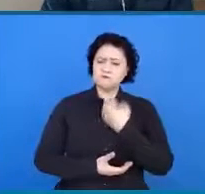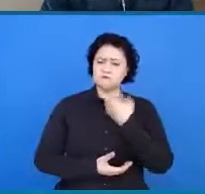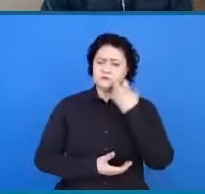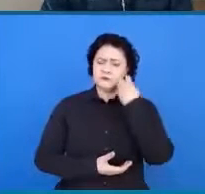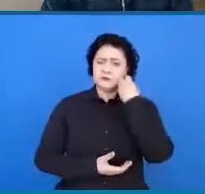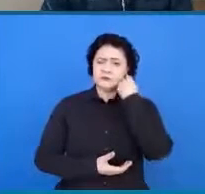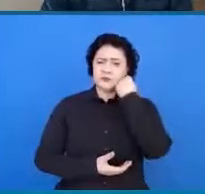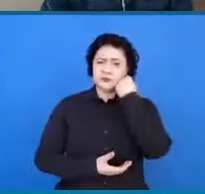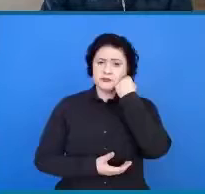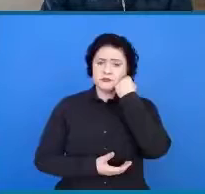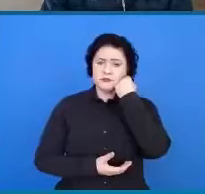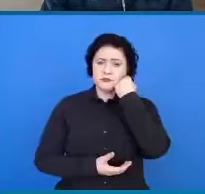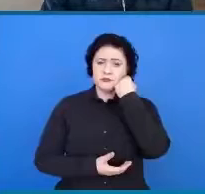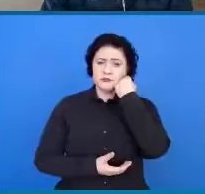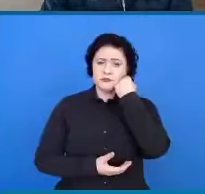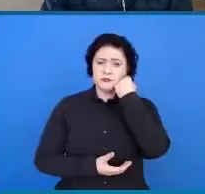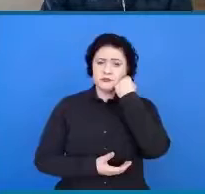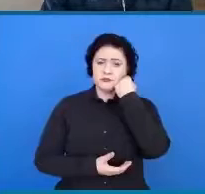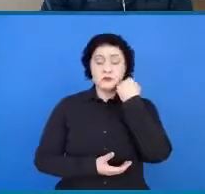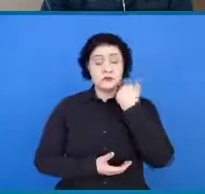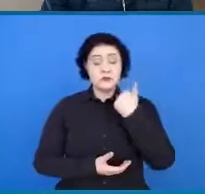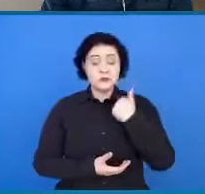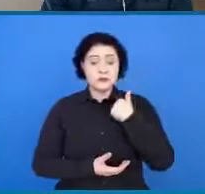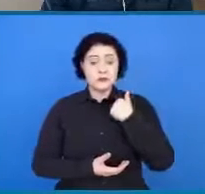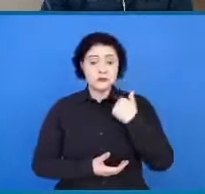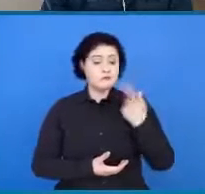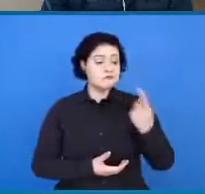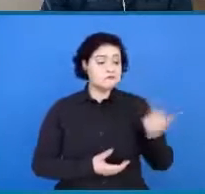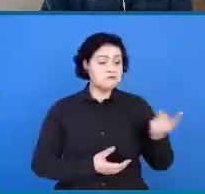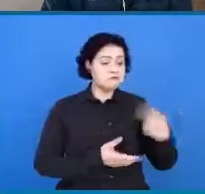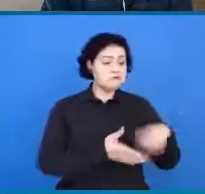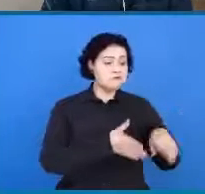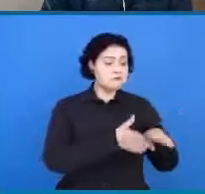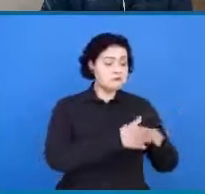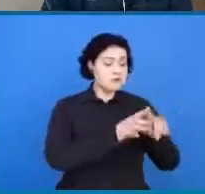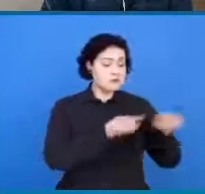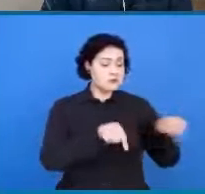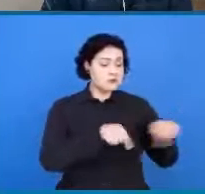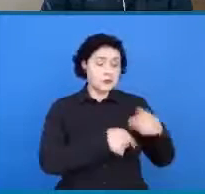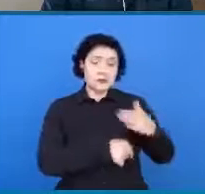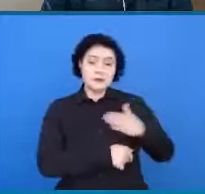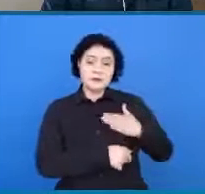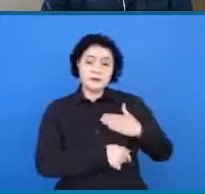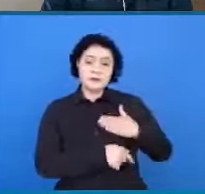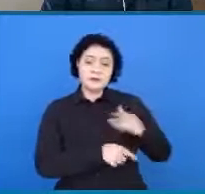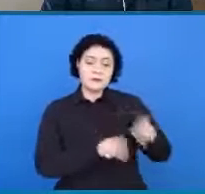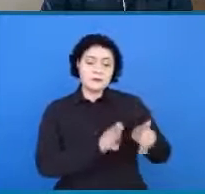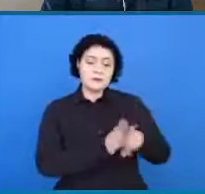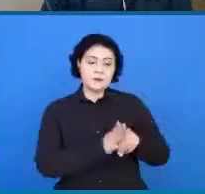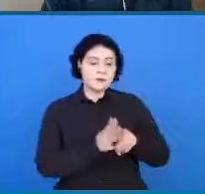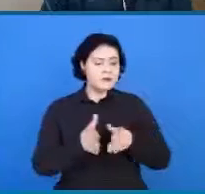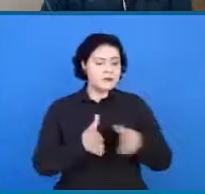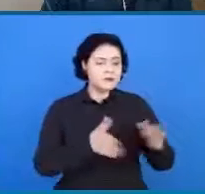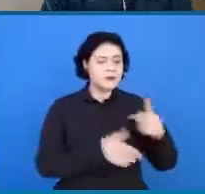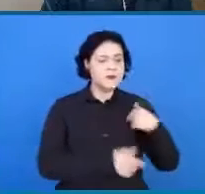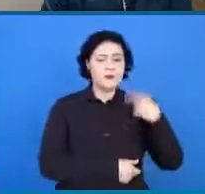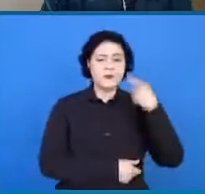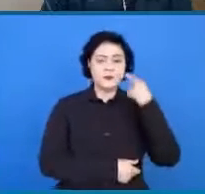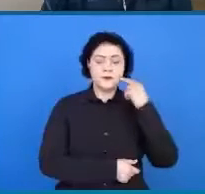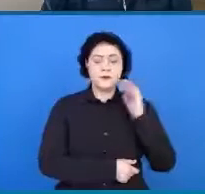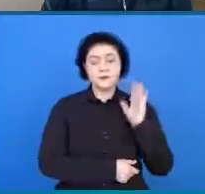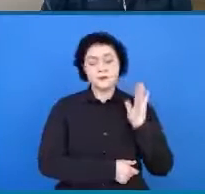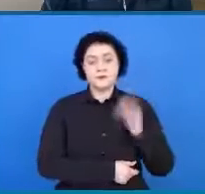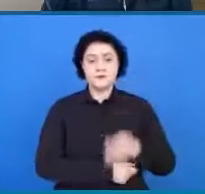E aí vir para minha sala ir na no corredor eu pensei assim bom